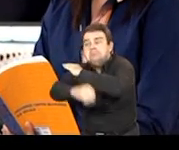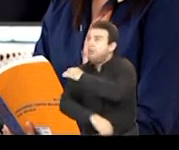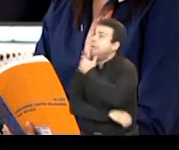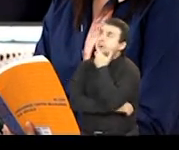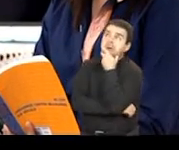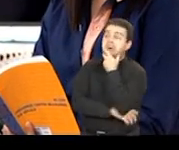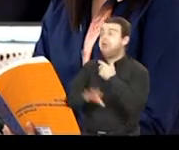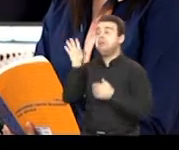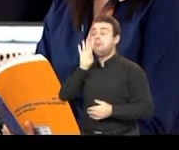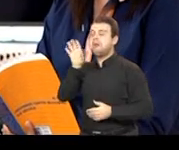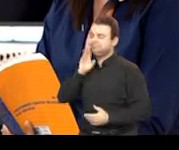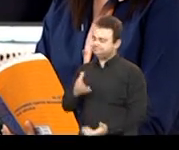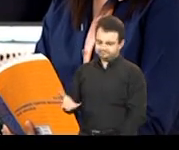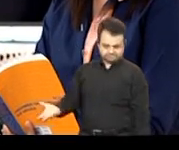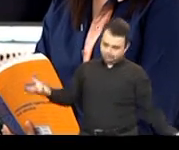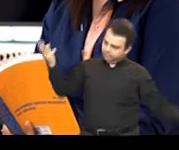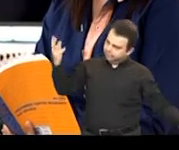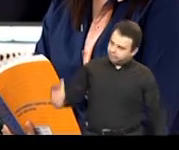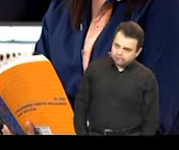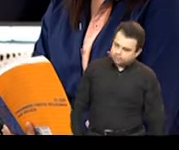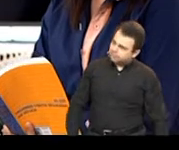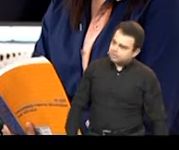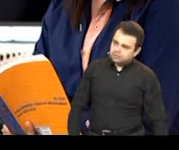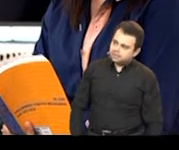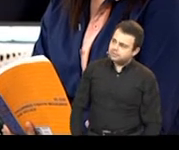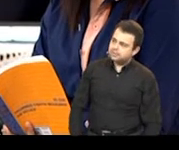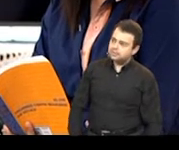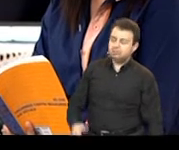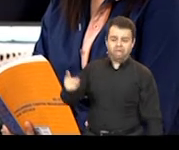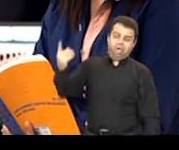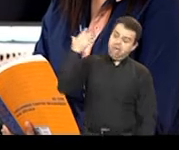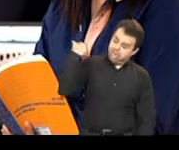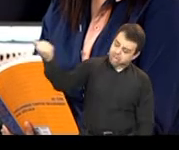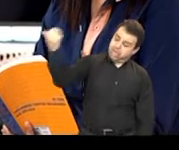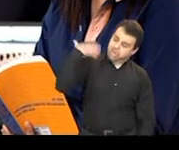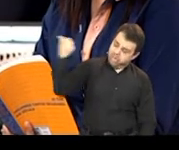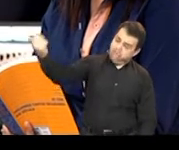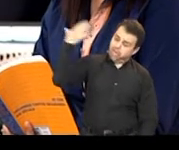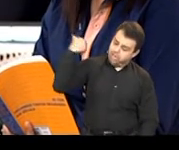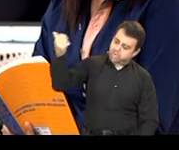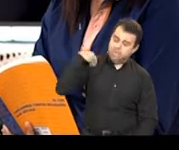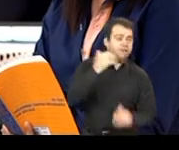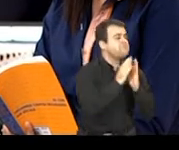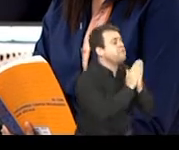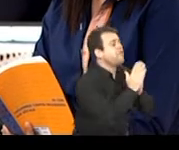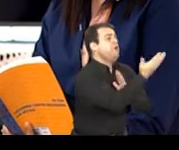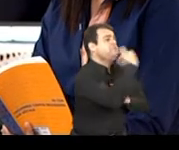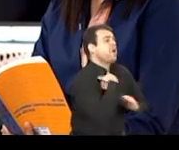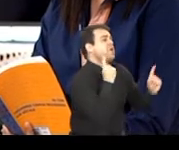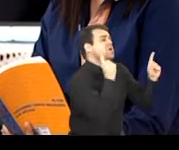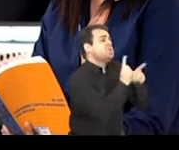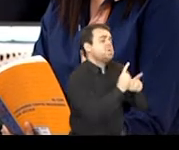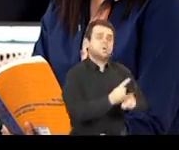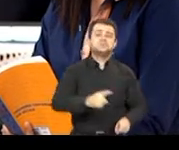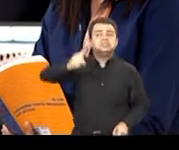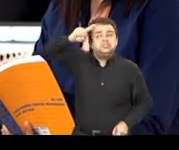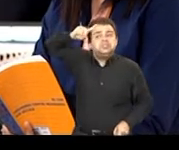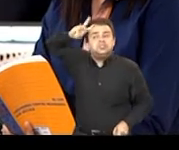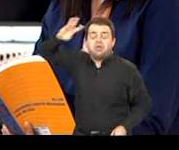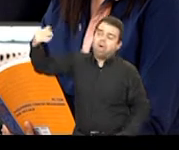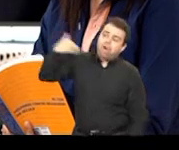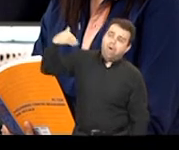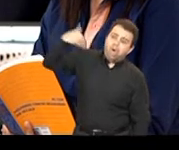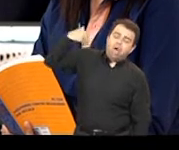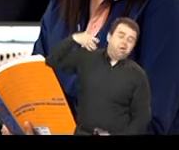meu Deus, fabuloso, fabuloso. Me implora um último encontro, me atormenta dias seguidos,